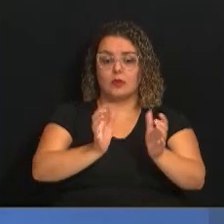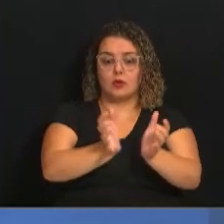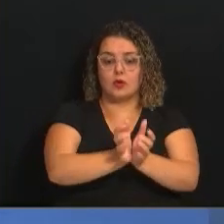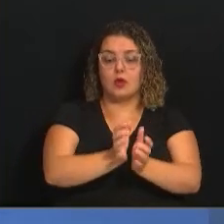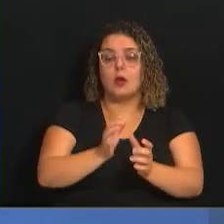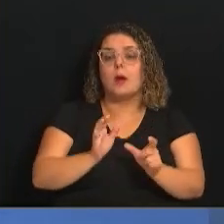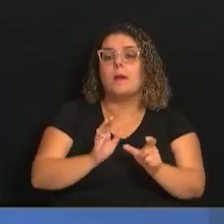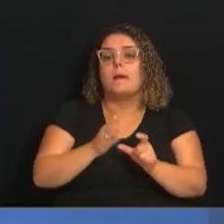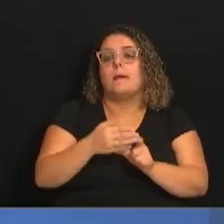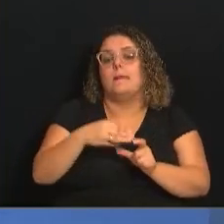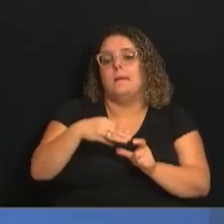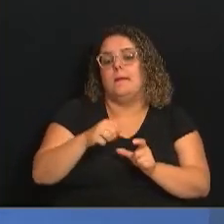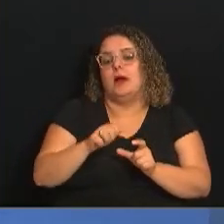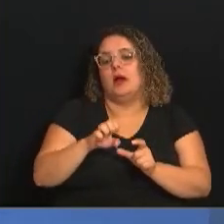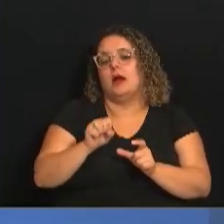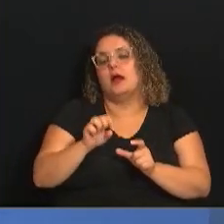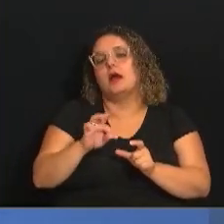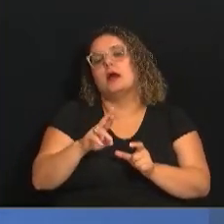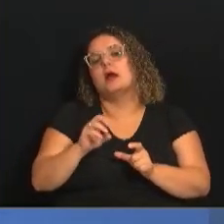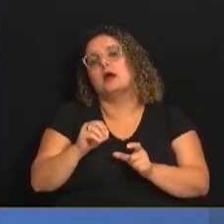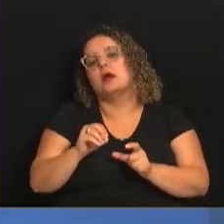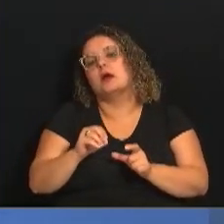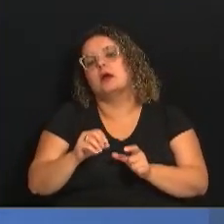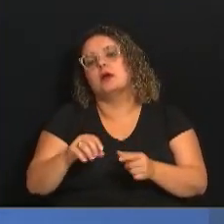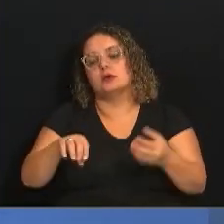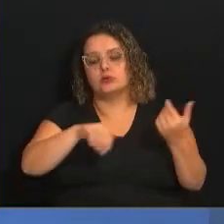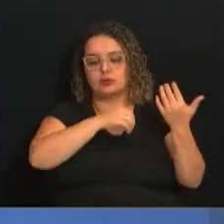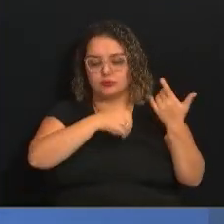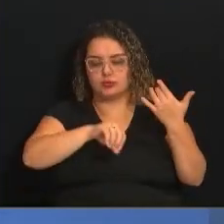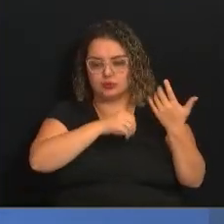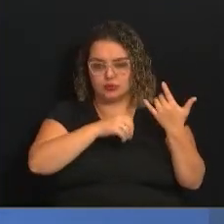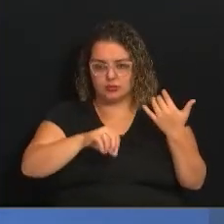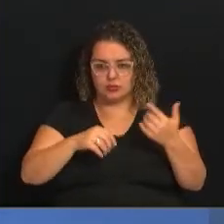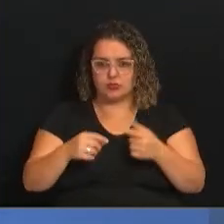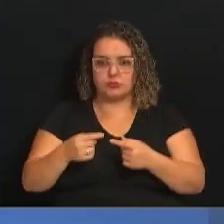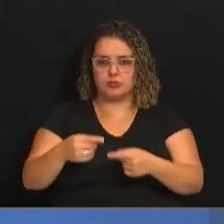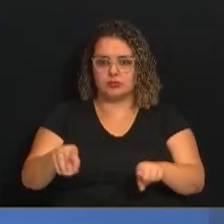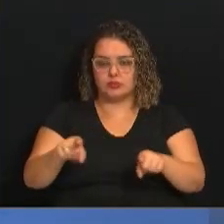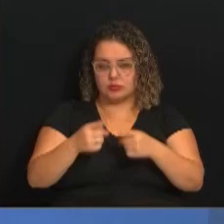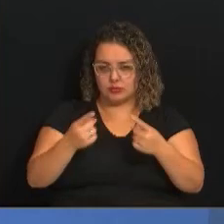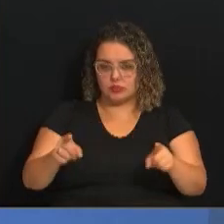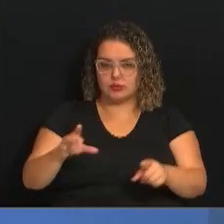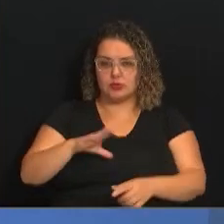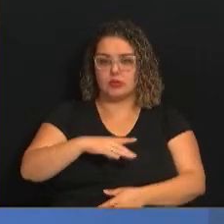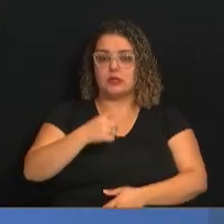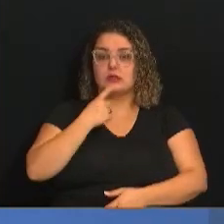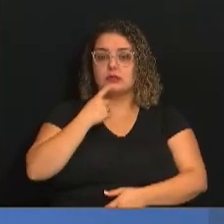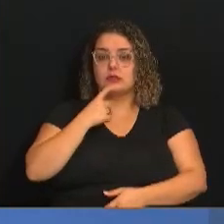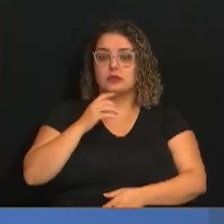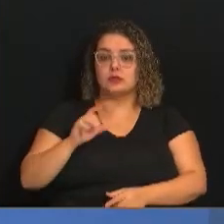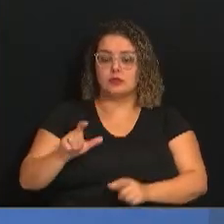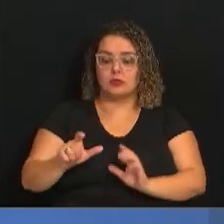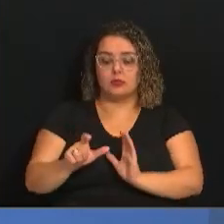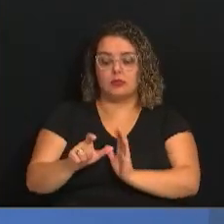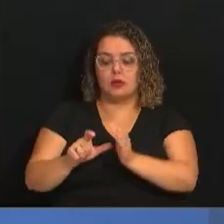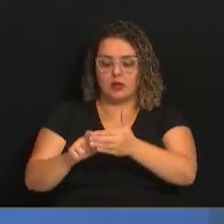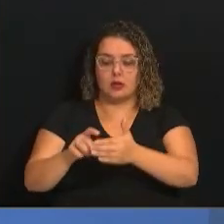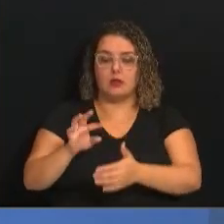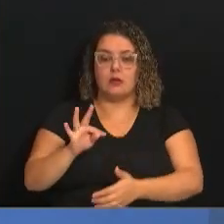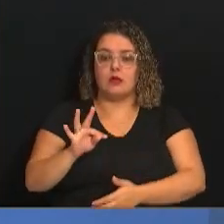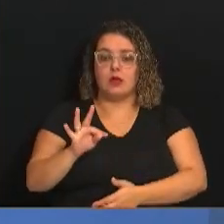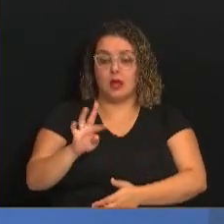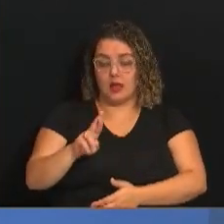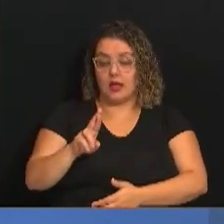de da Sinfônica de Campinas. A proposta muda a denominação de maestro para